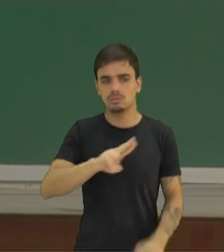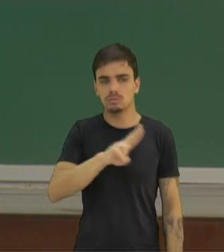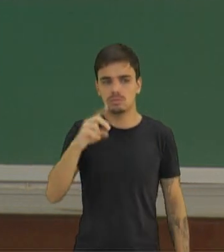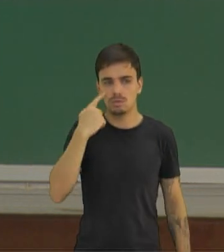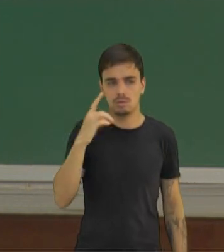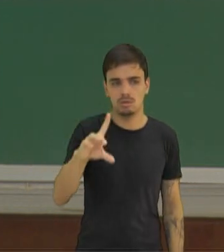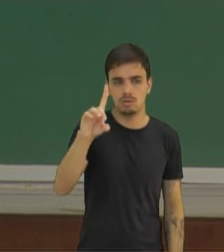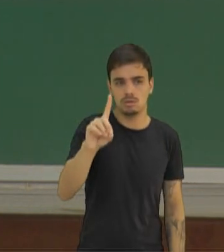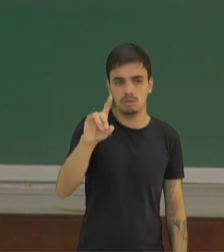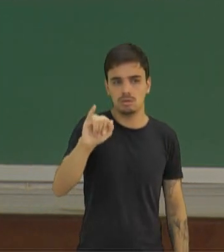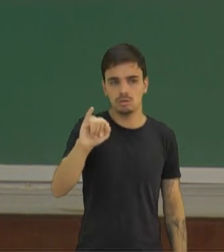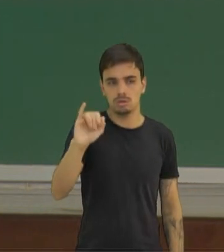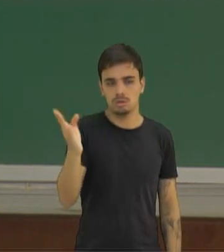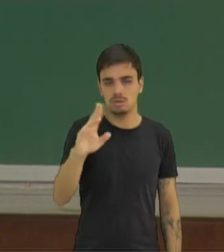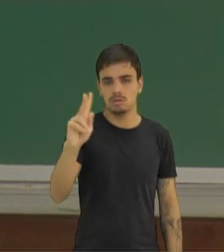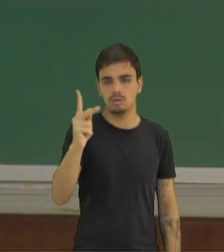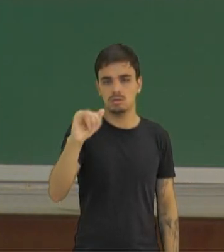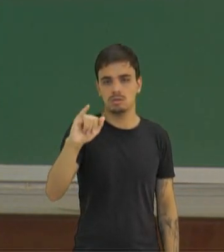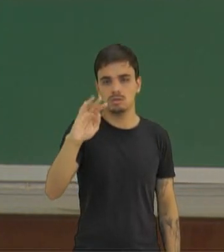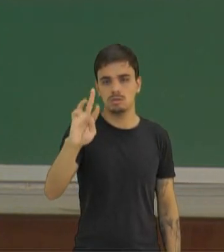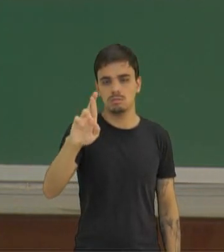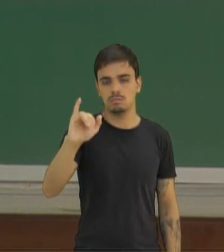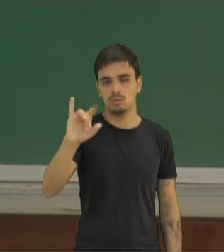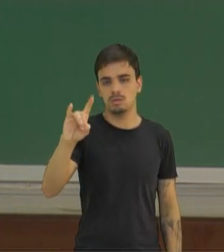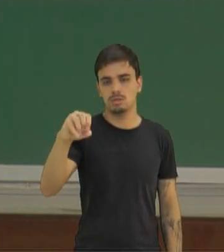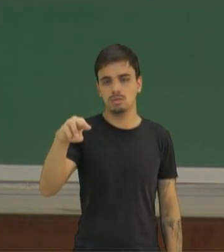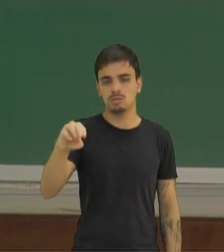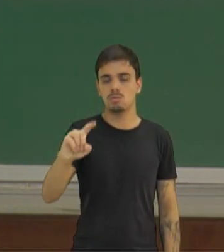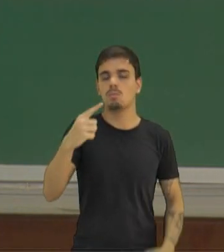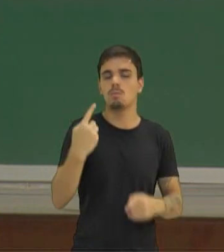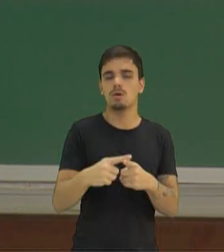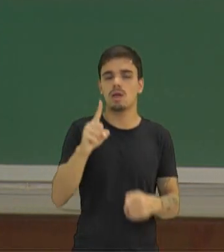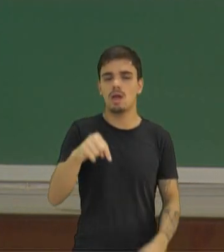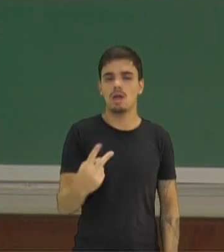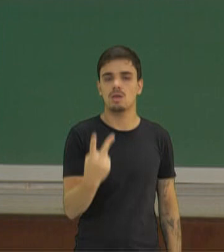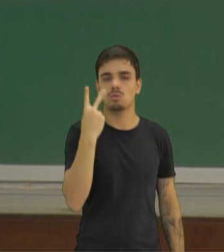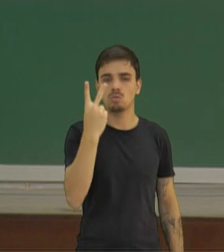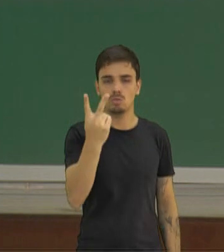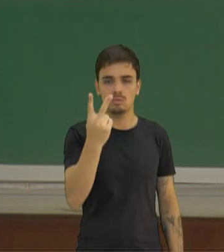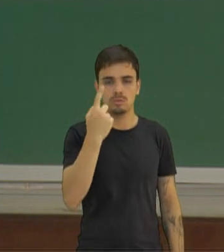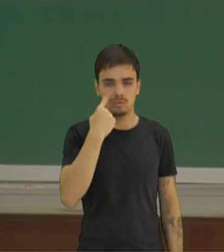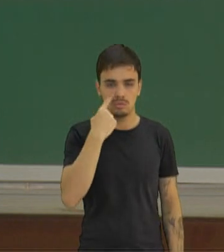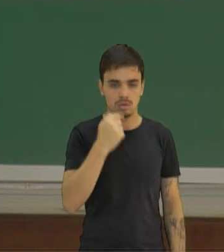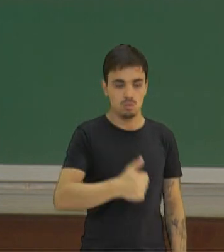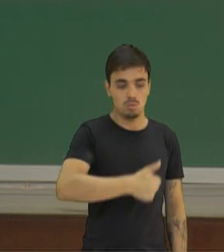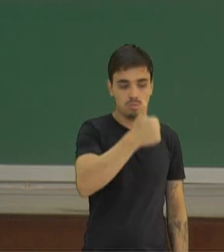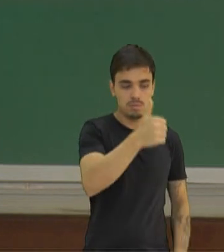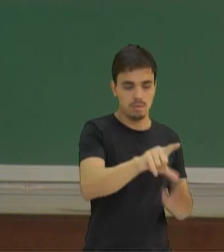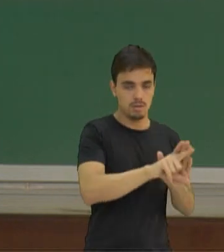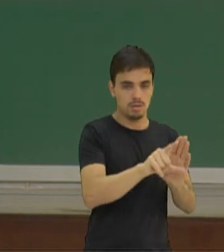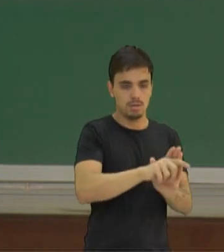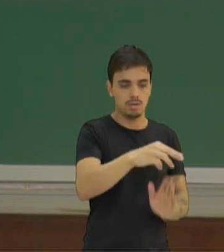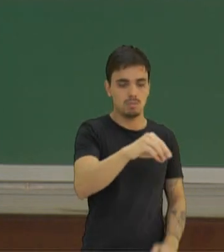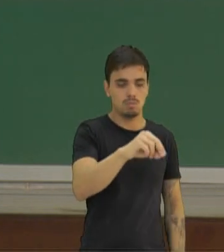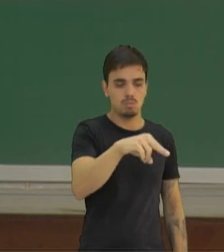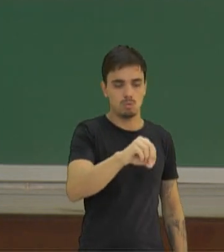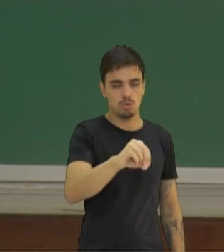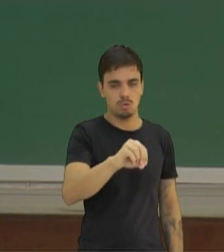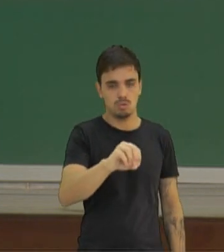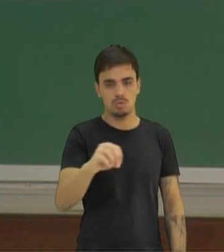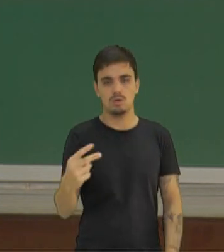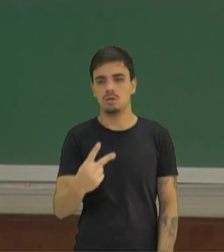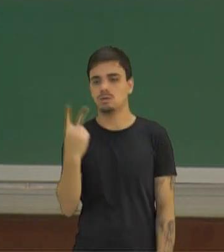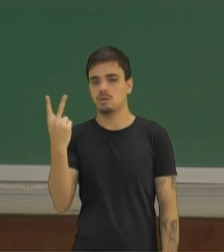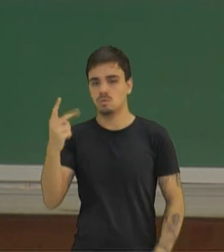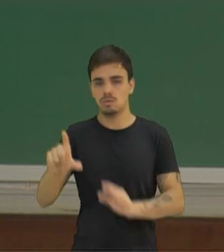vou chamar de di-hibridismo porque são duas primeira lei monoibridismo segunda lei